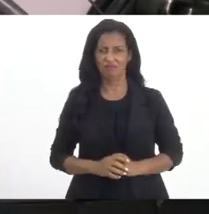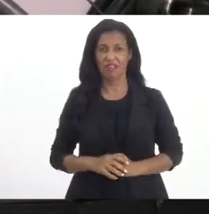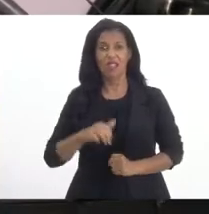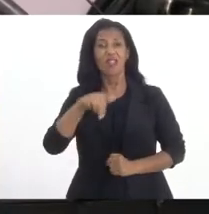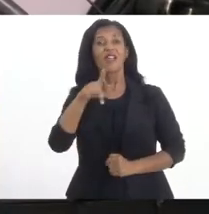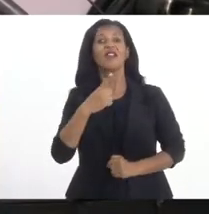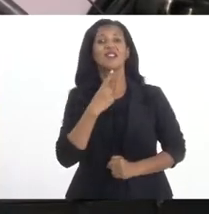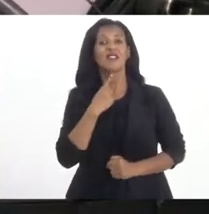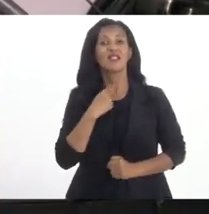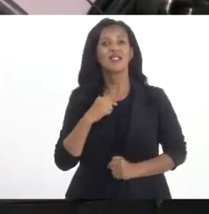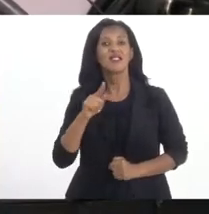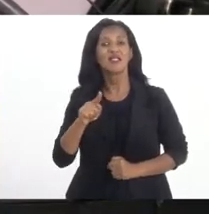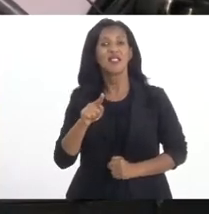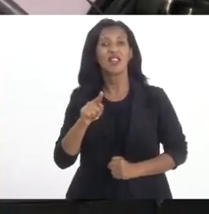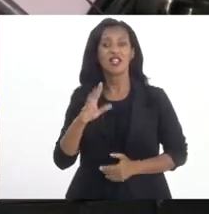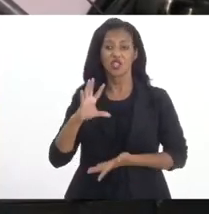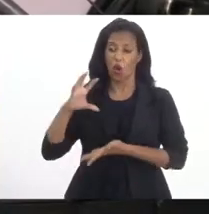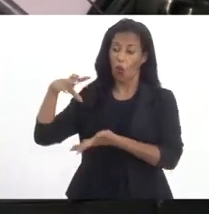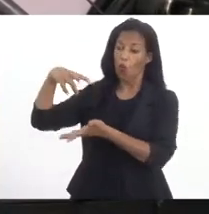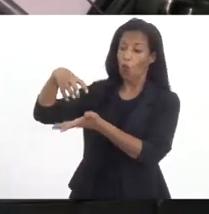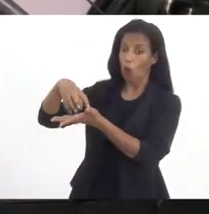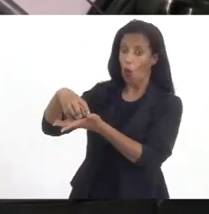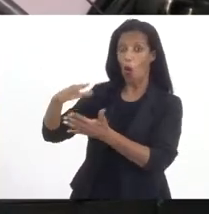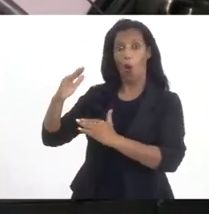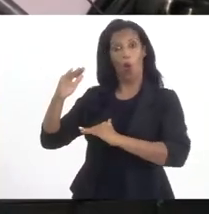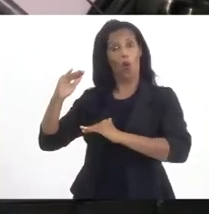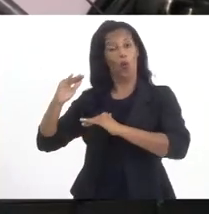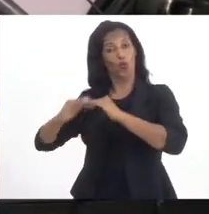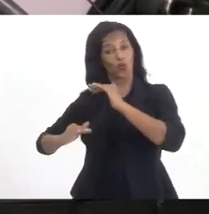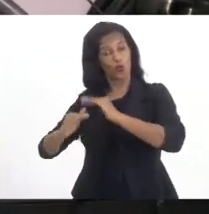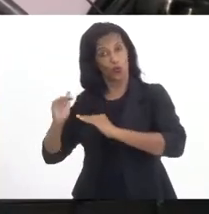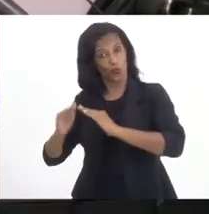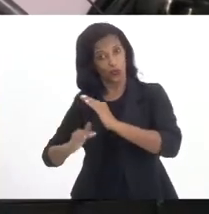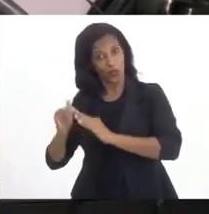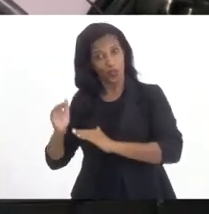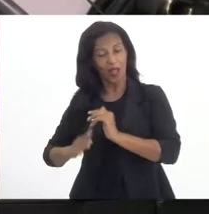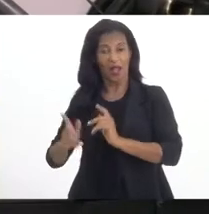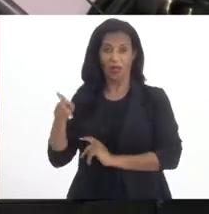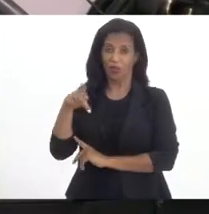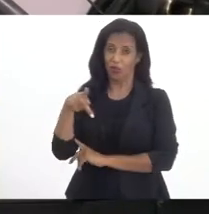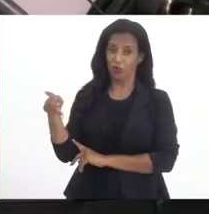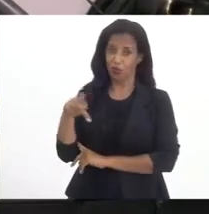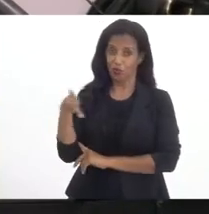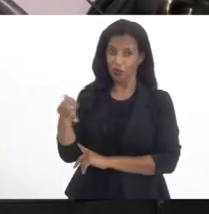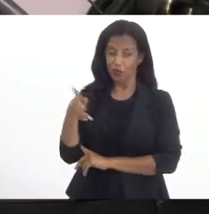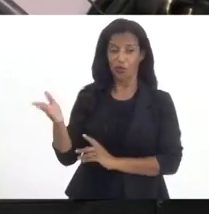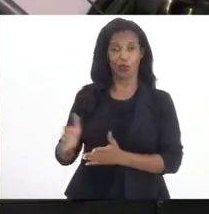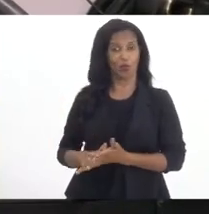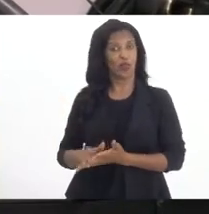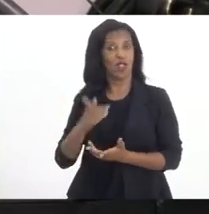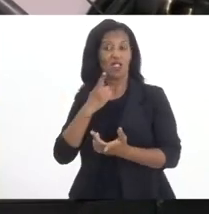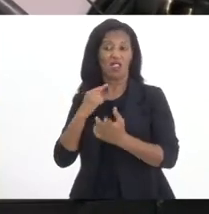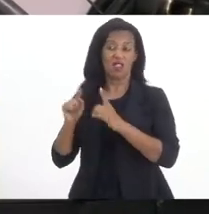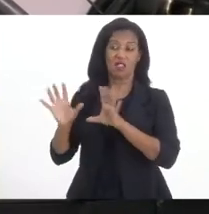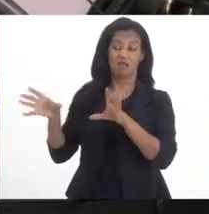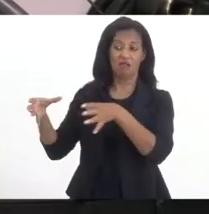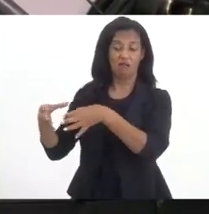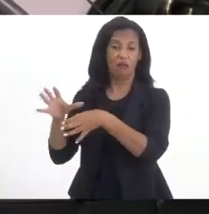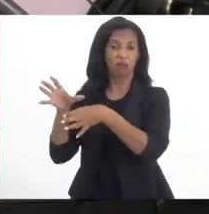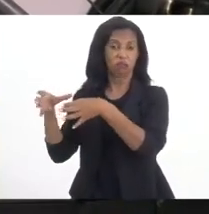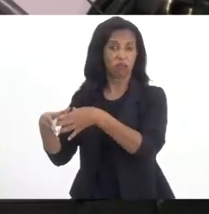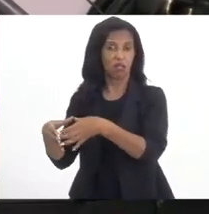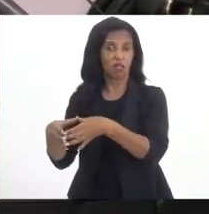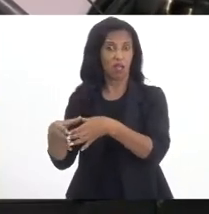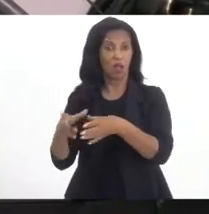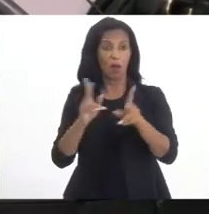deseja isso é o corpo de professores, o corpo de funcionários, o corpo de professores que deseja. A população... Se eu